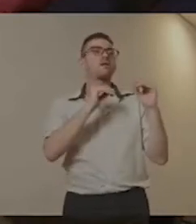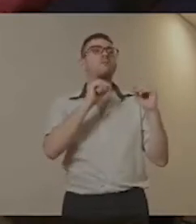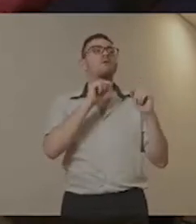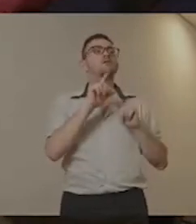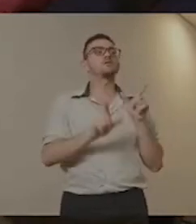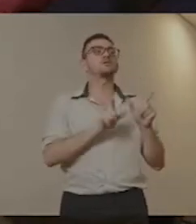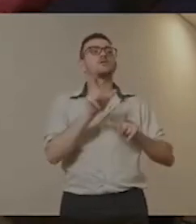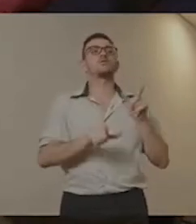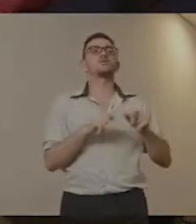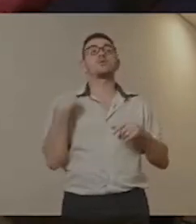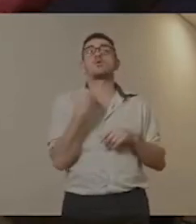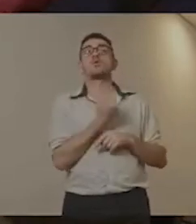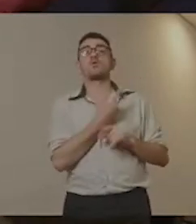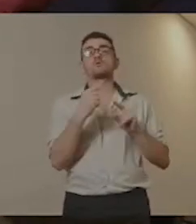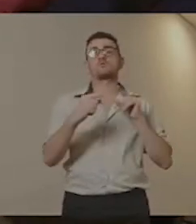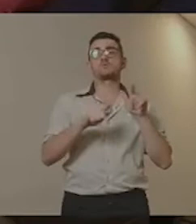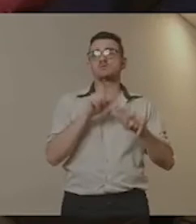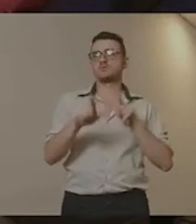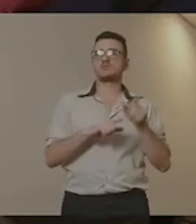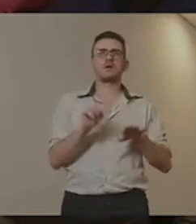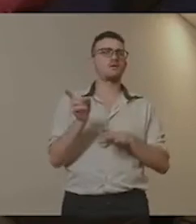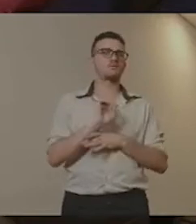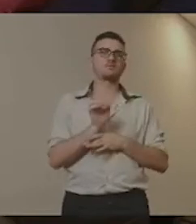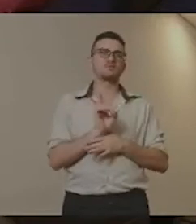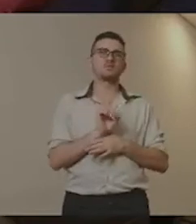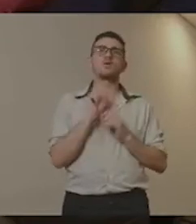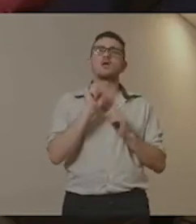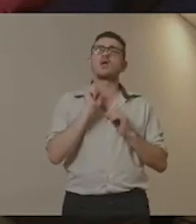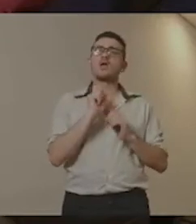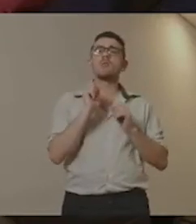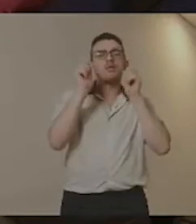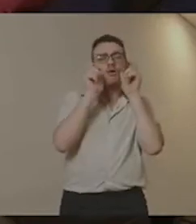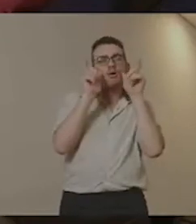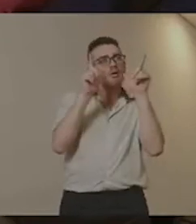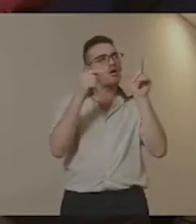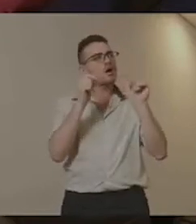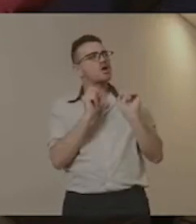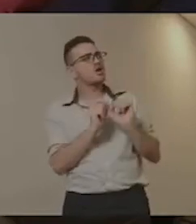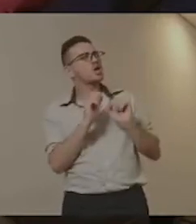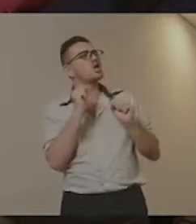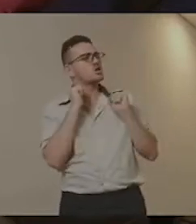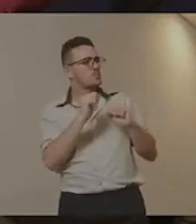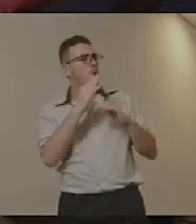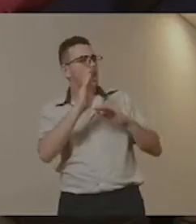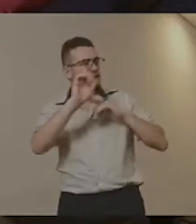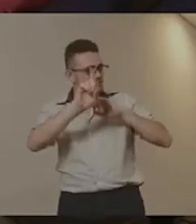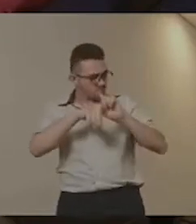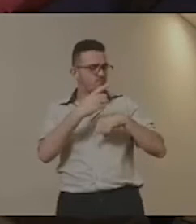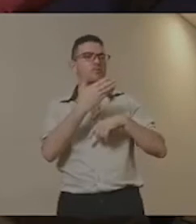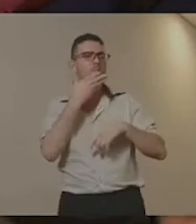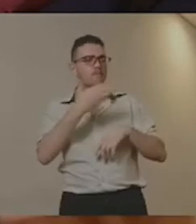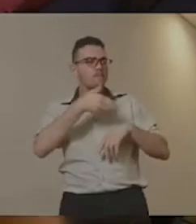Muito pelo contrário, é para nos alertar que a gente pode ser melhor do que a gente é, né? Profissionalmente falando. Eu falo que a gente